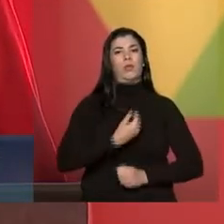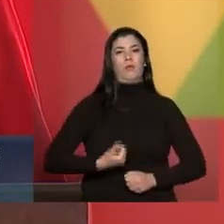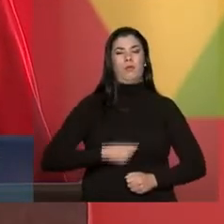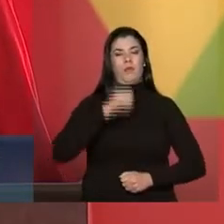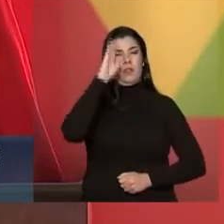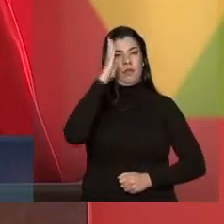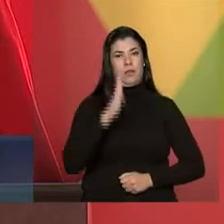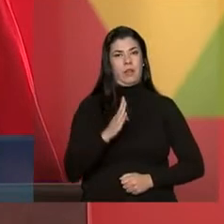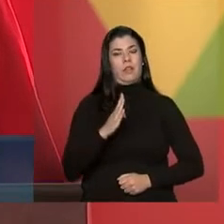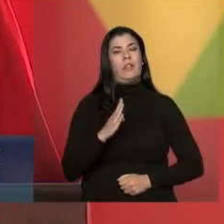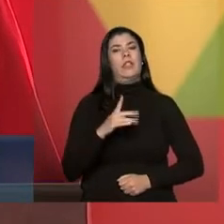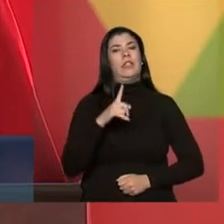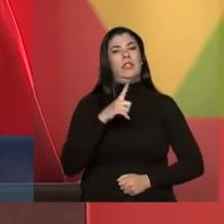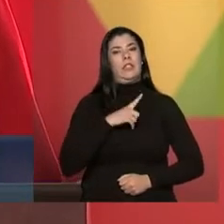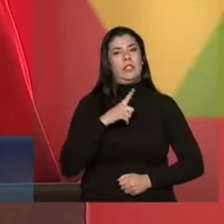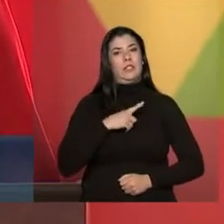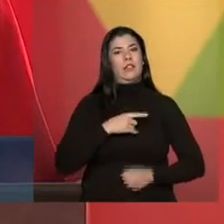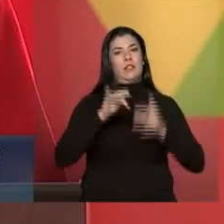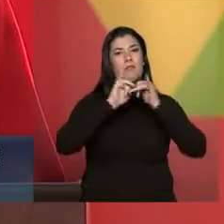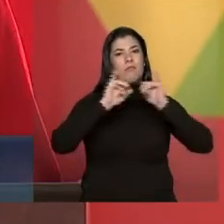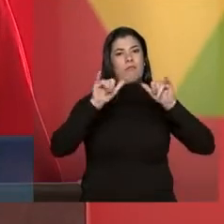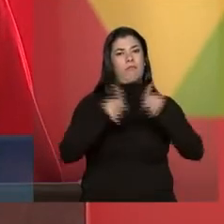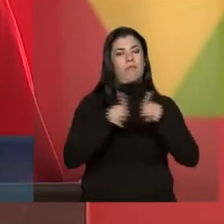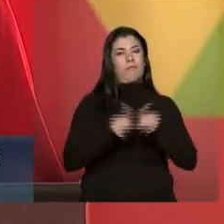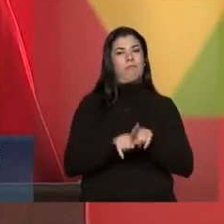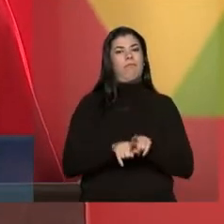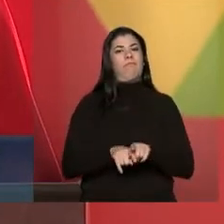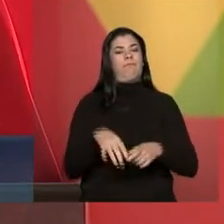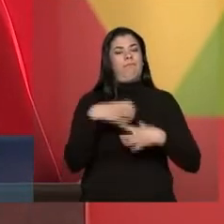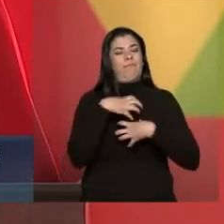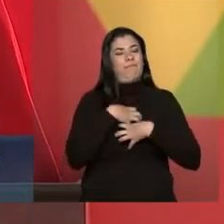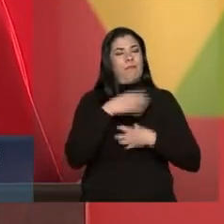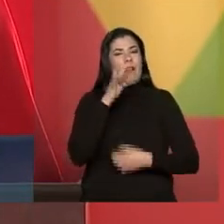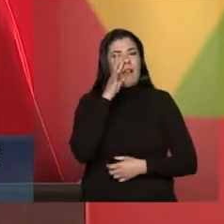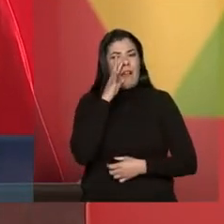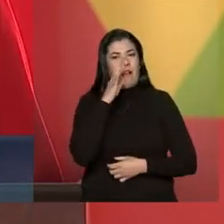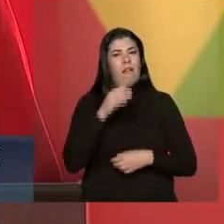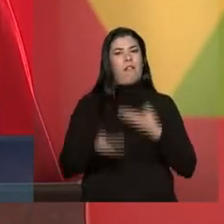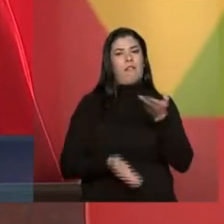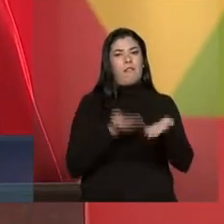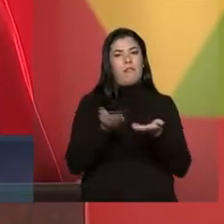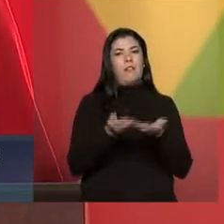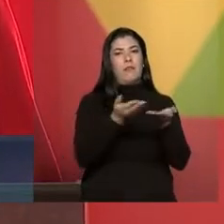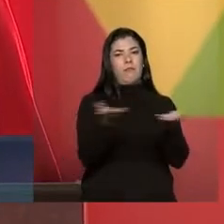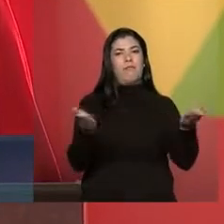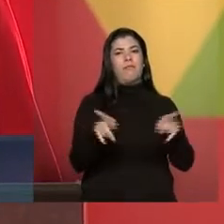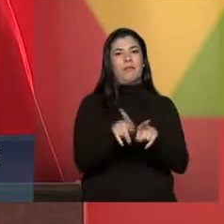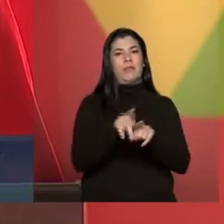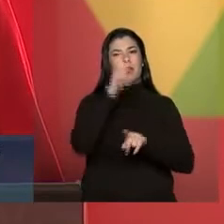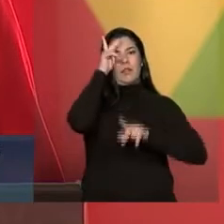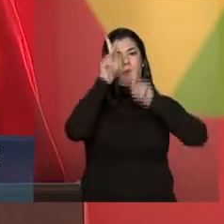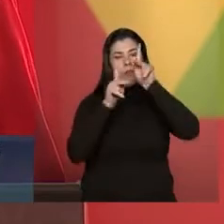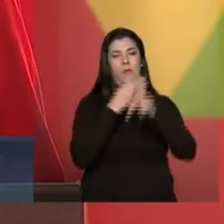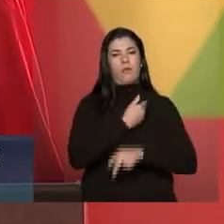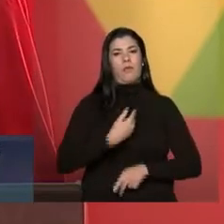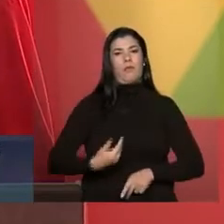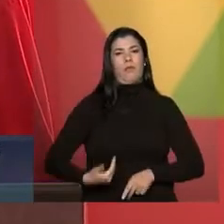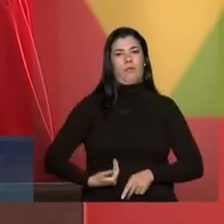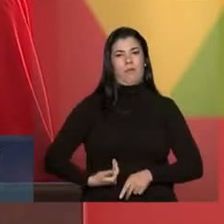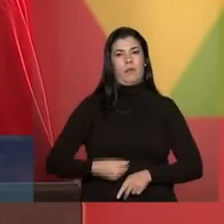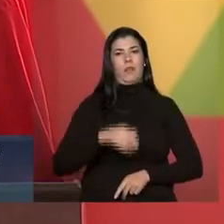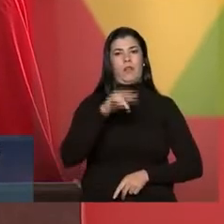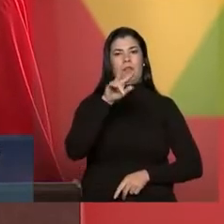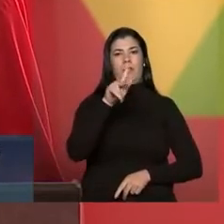brasileiros reiterem a estima e o apreço que tem pelo povo e pelo governo da